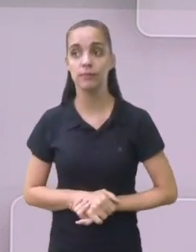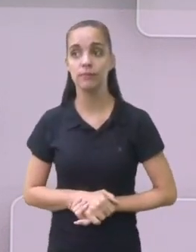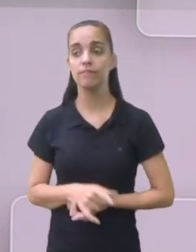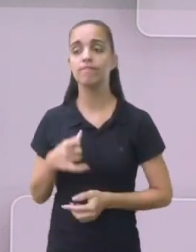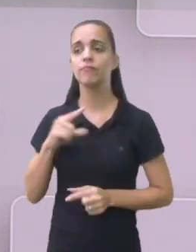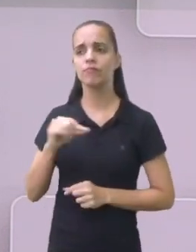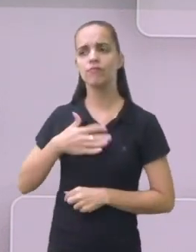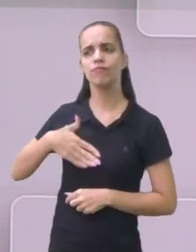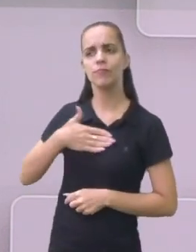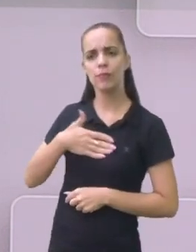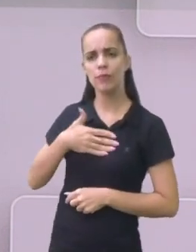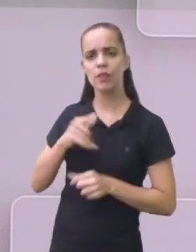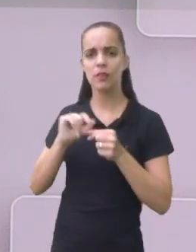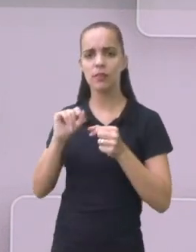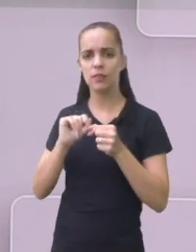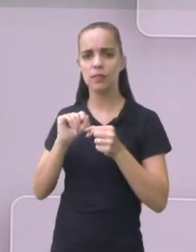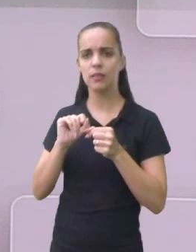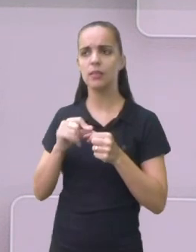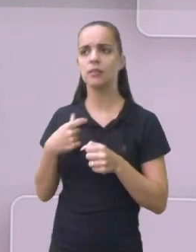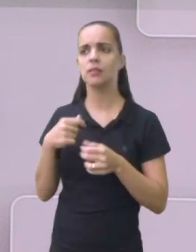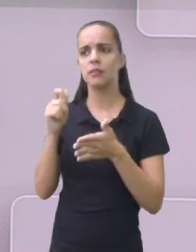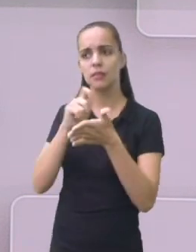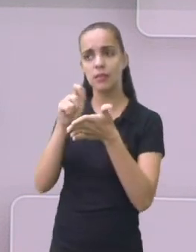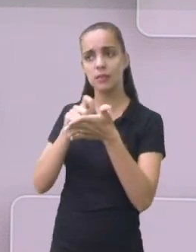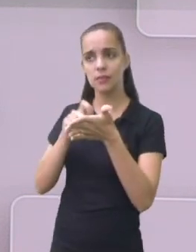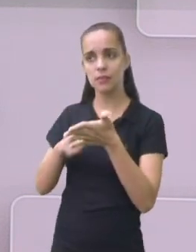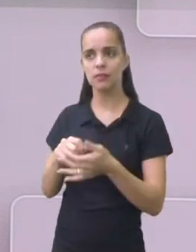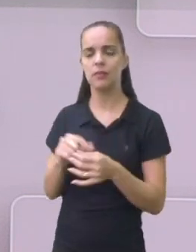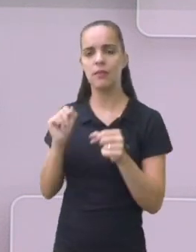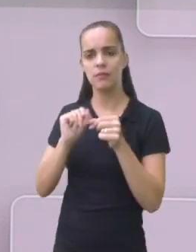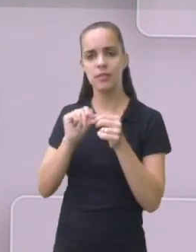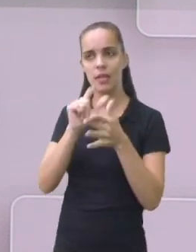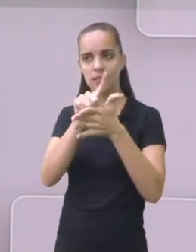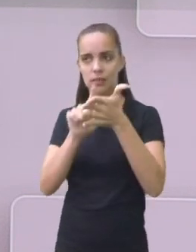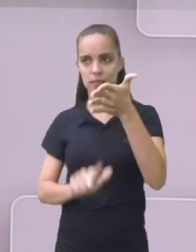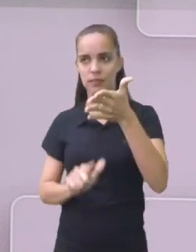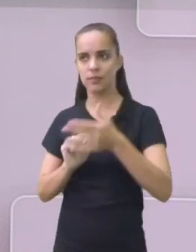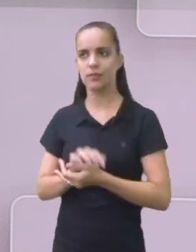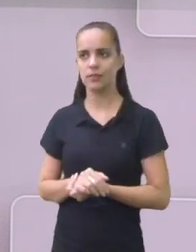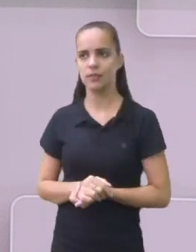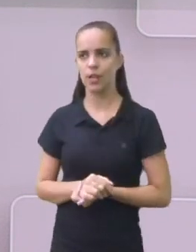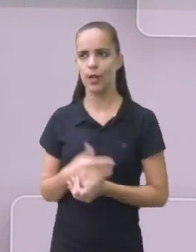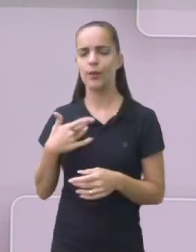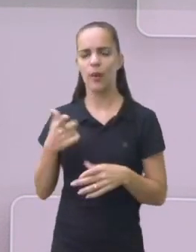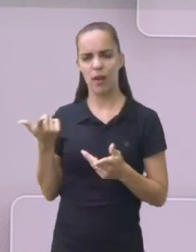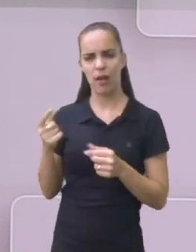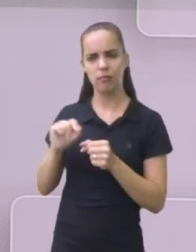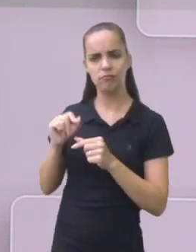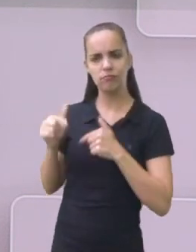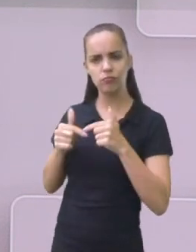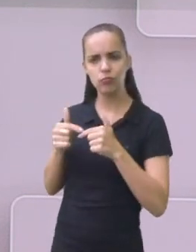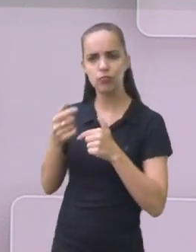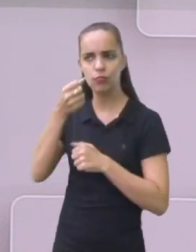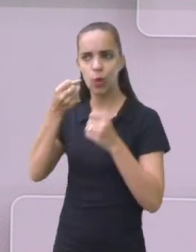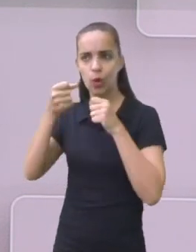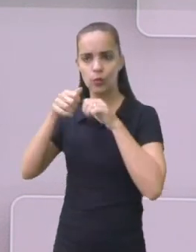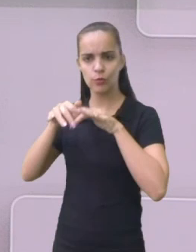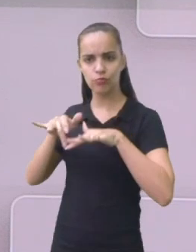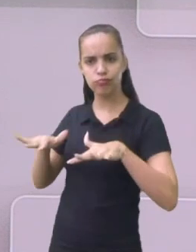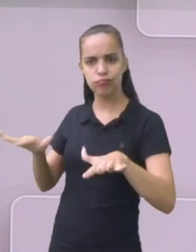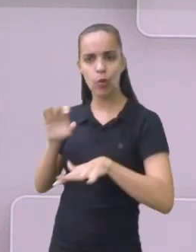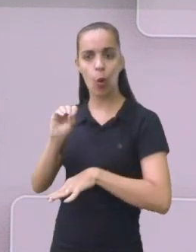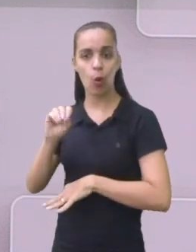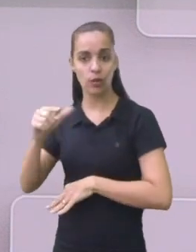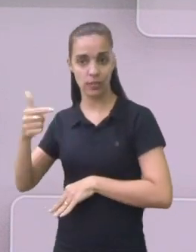gostaria também que você terminasse ali a lista. Ela produz oxigênio para os seres humanos?